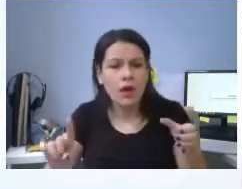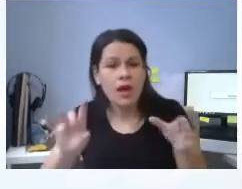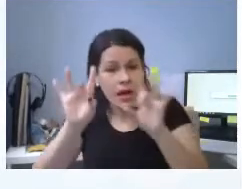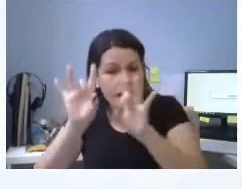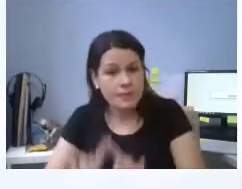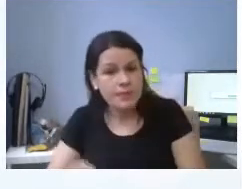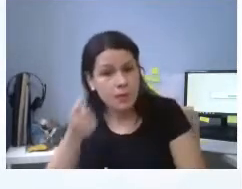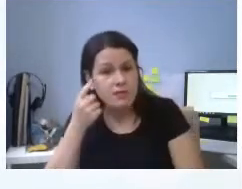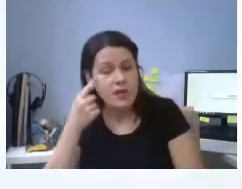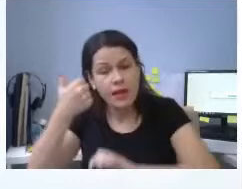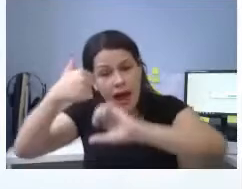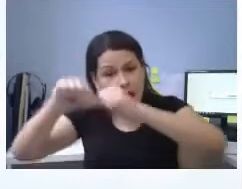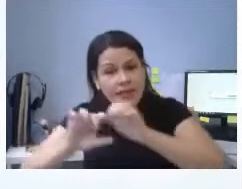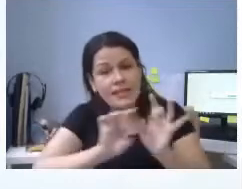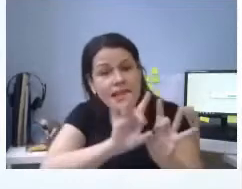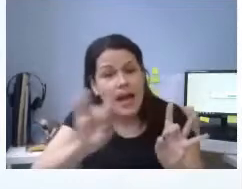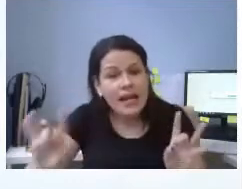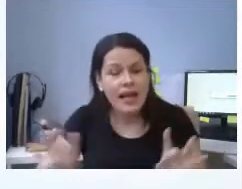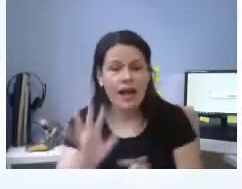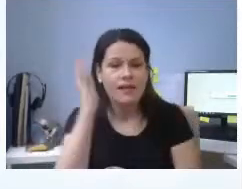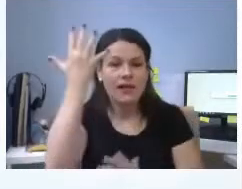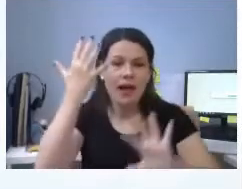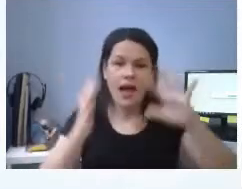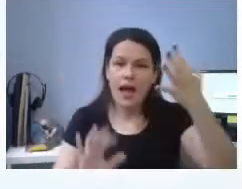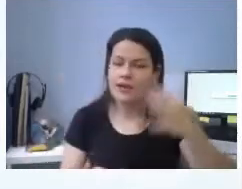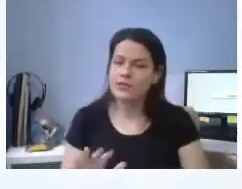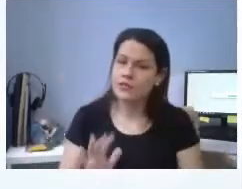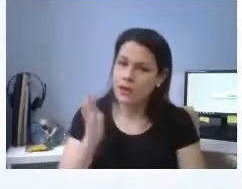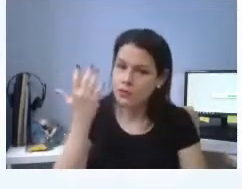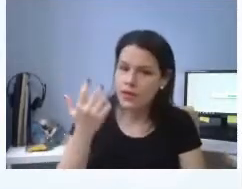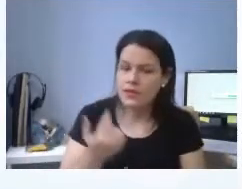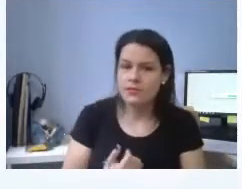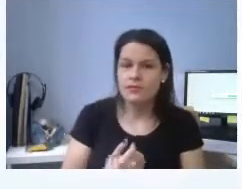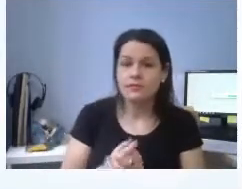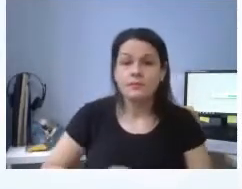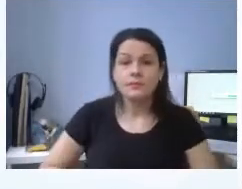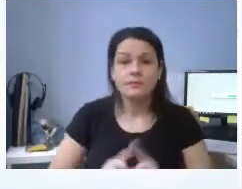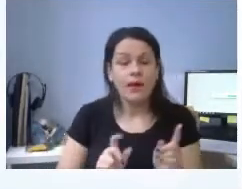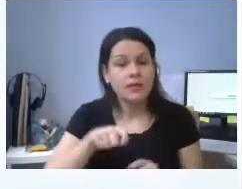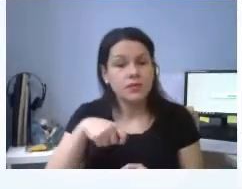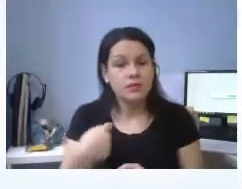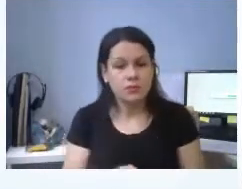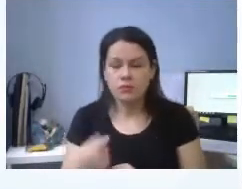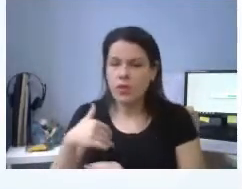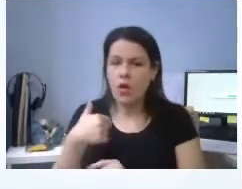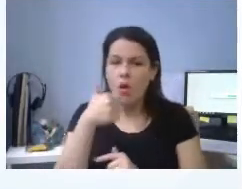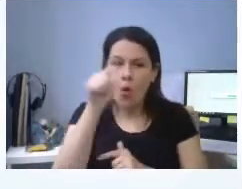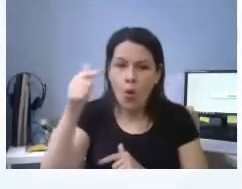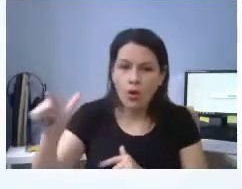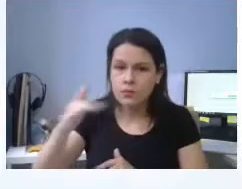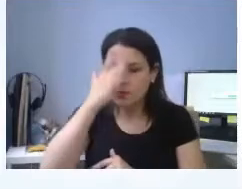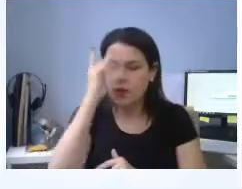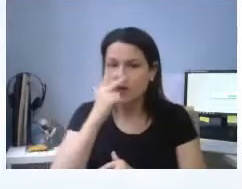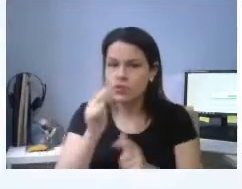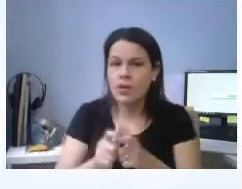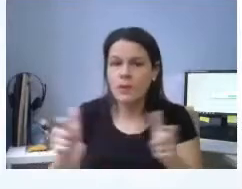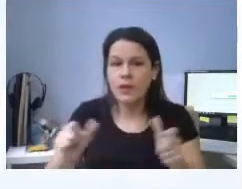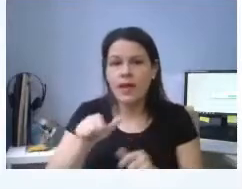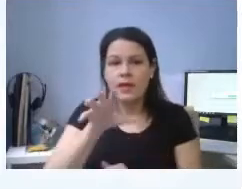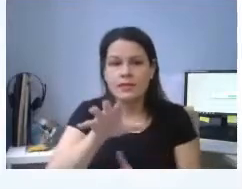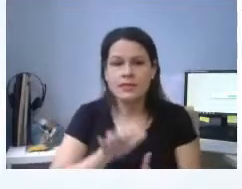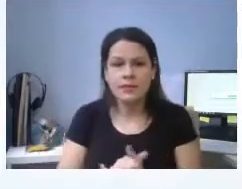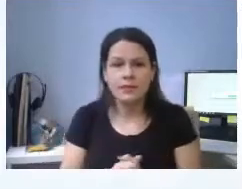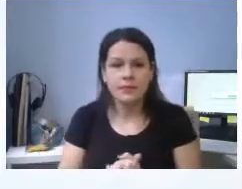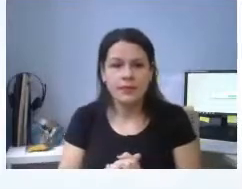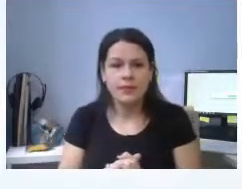forma que me ombreio ao doutor Alberto. Mas, em relação ao restante, eu não tenho dúvida nenhuma que